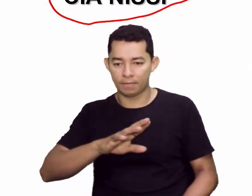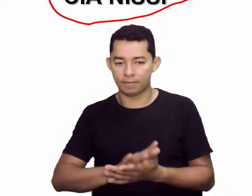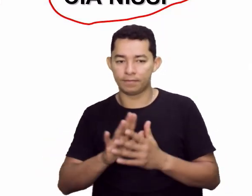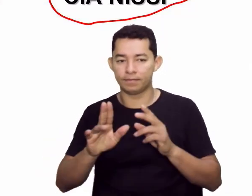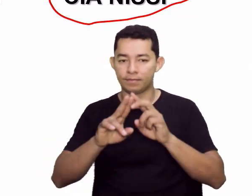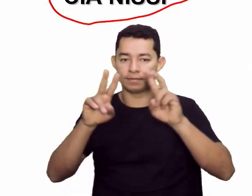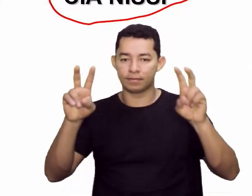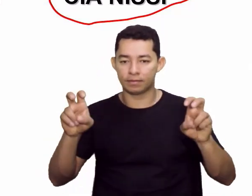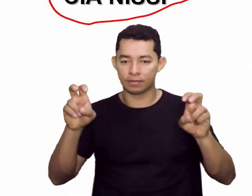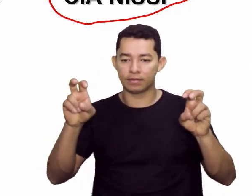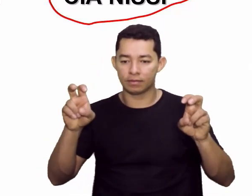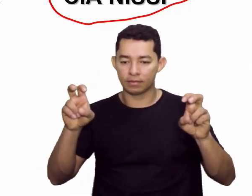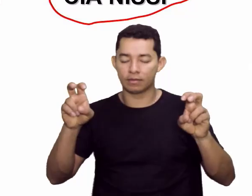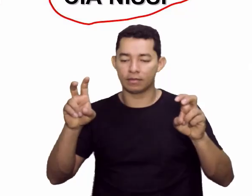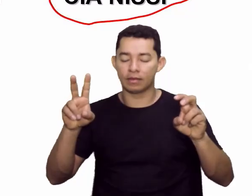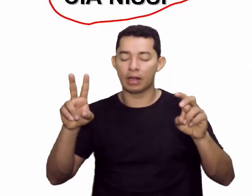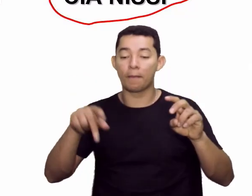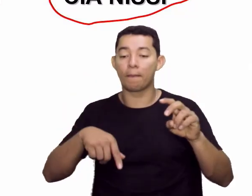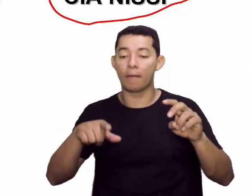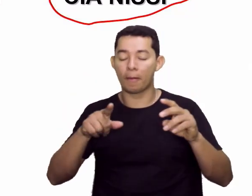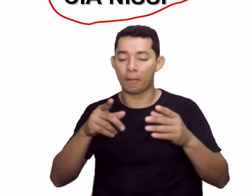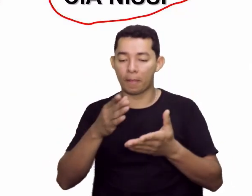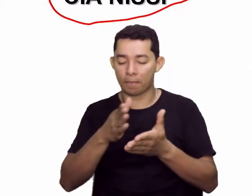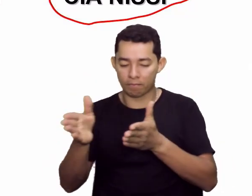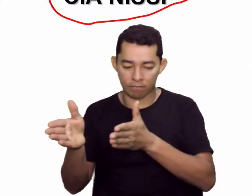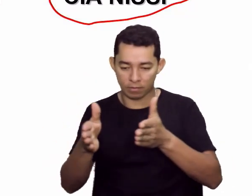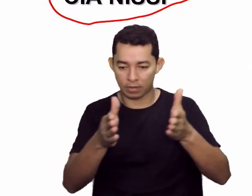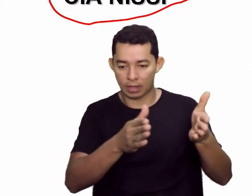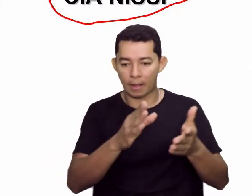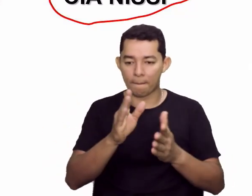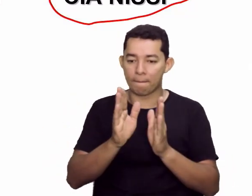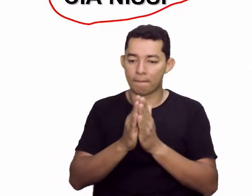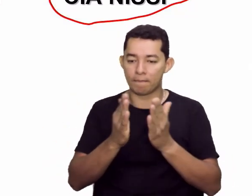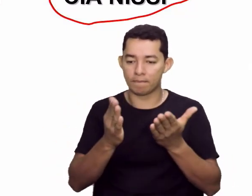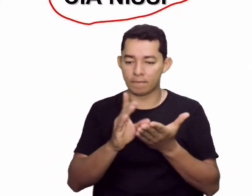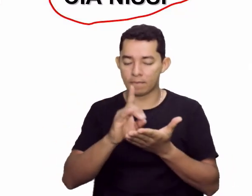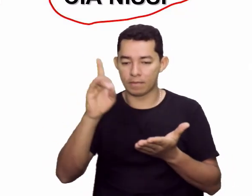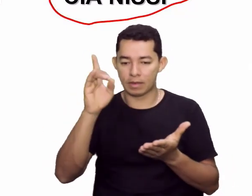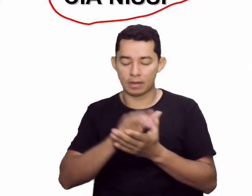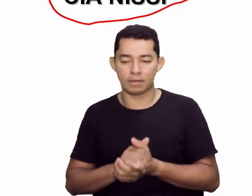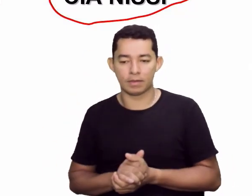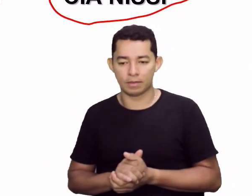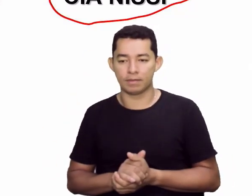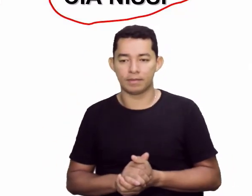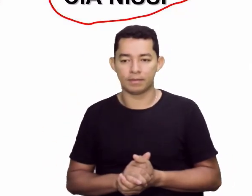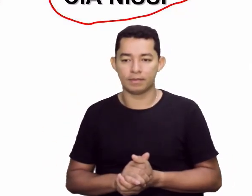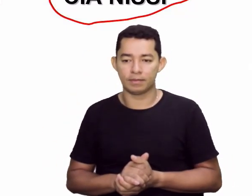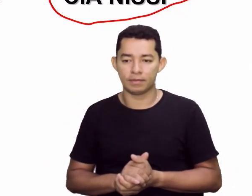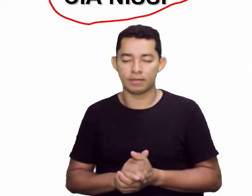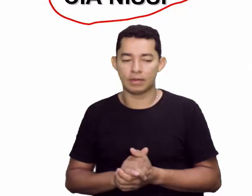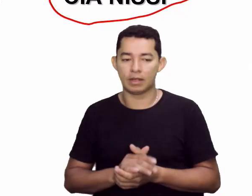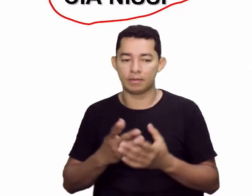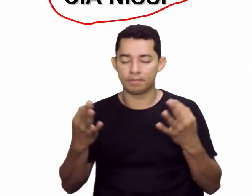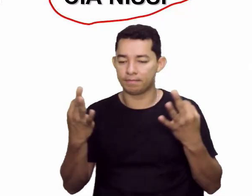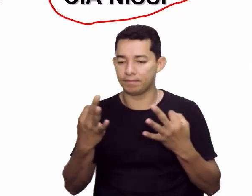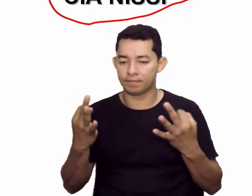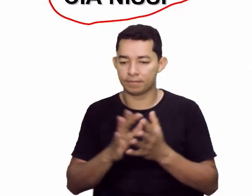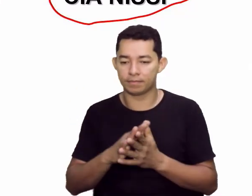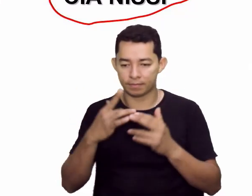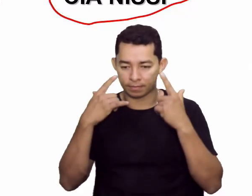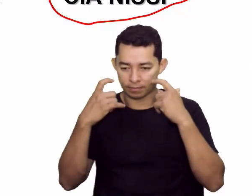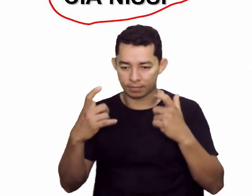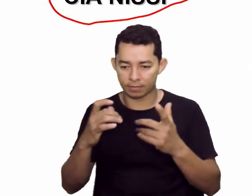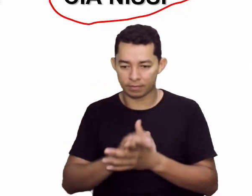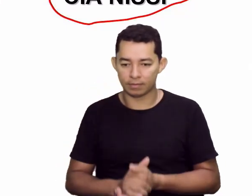deles são partes da Bíblia, né? Muitas delas lá, e eles são maravilhosos, muito interessante